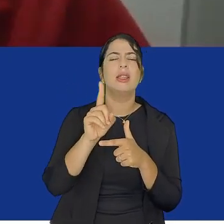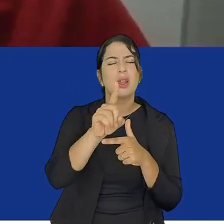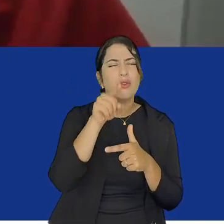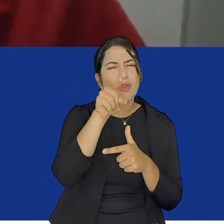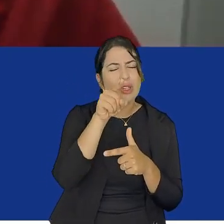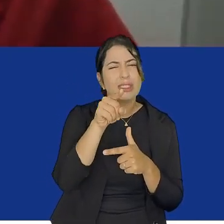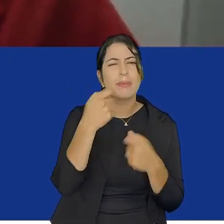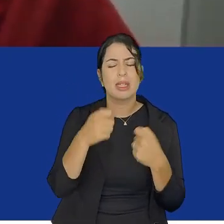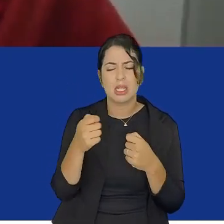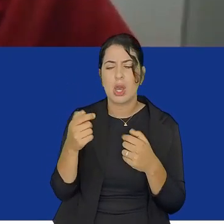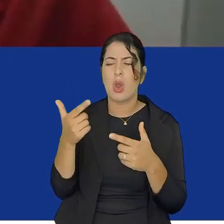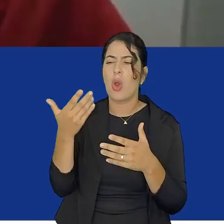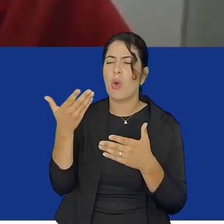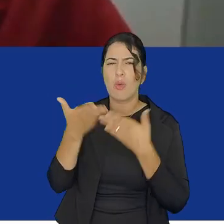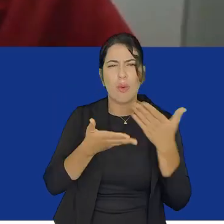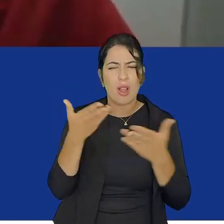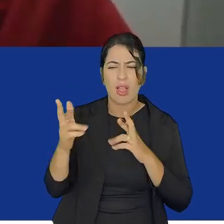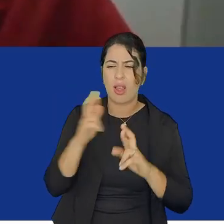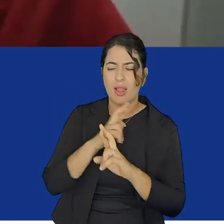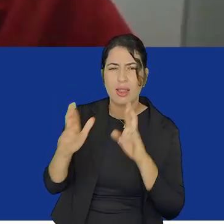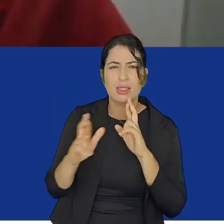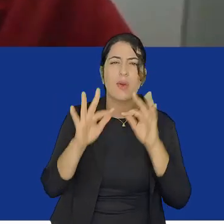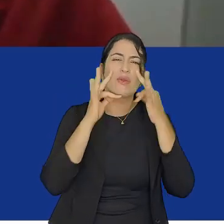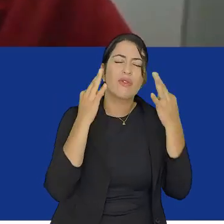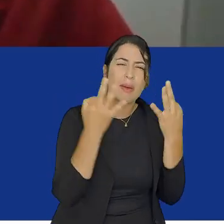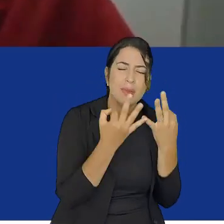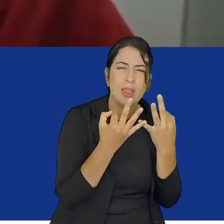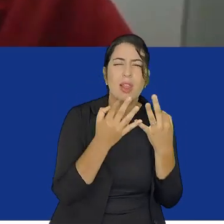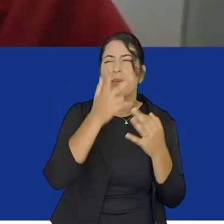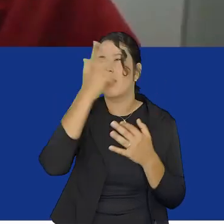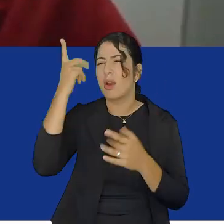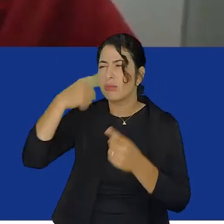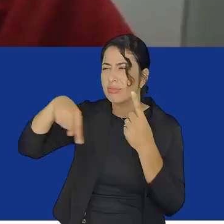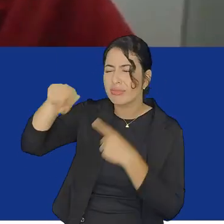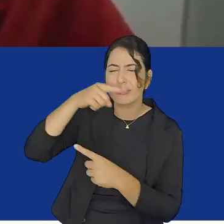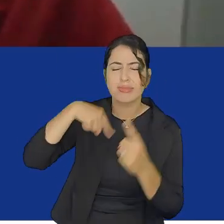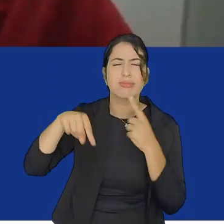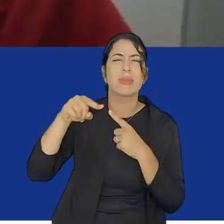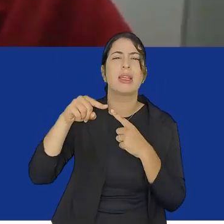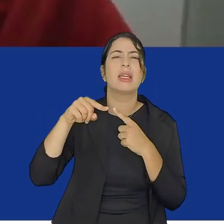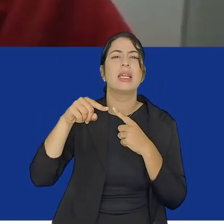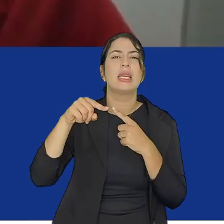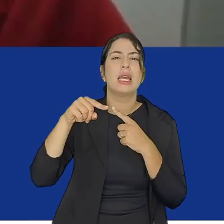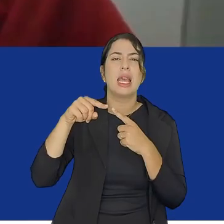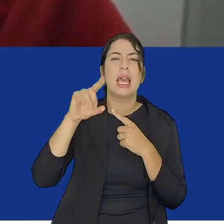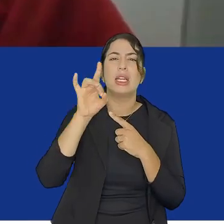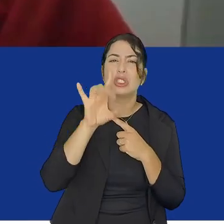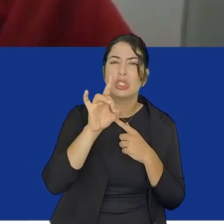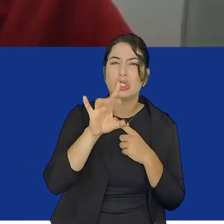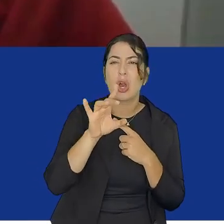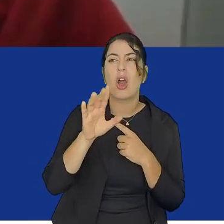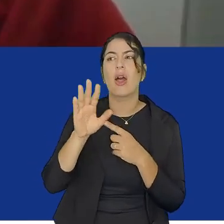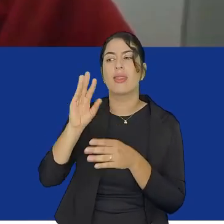das suas relações, onde você é de fato insubstituível, na sua família, com as pessoas à sua volta, porque falar de saúde das relações